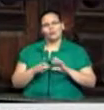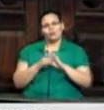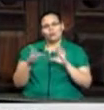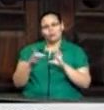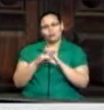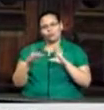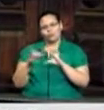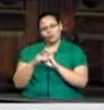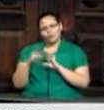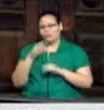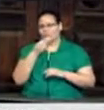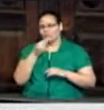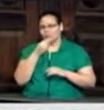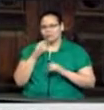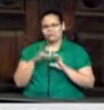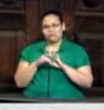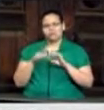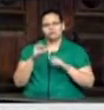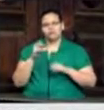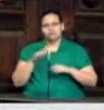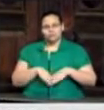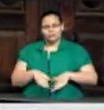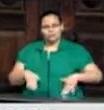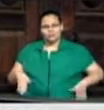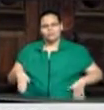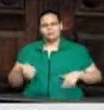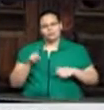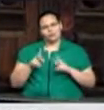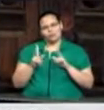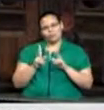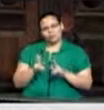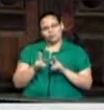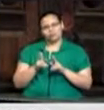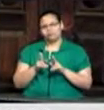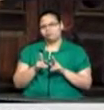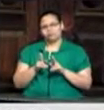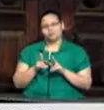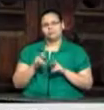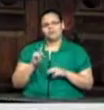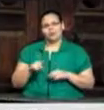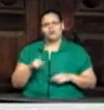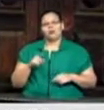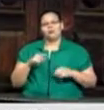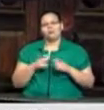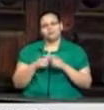autorizando que meninos usem saias que nós vamos delimitar a igualdade. Em